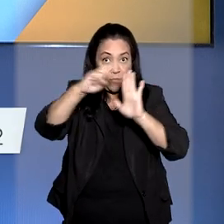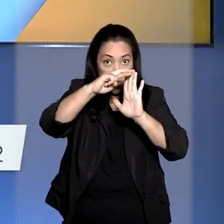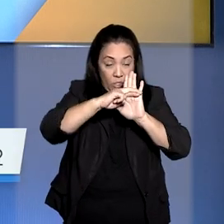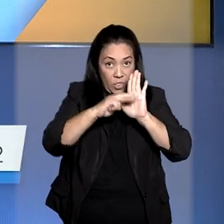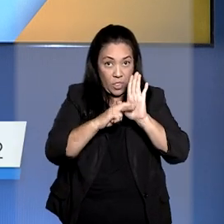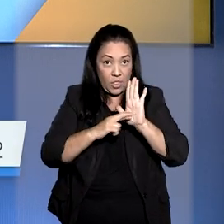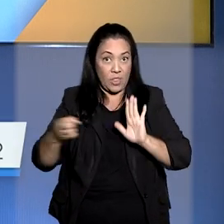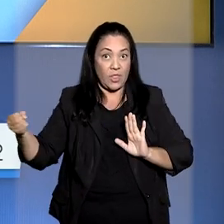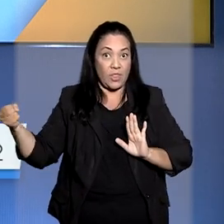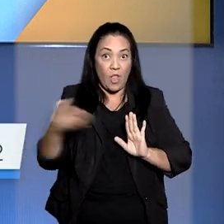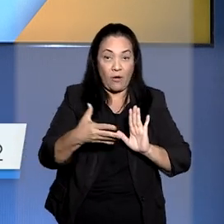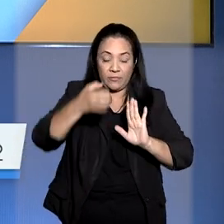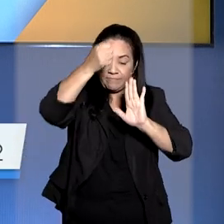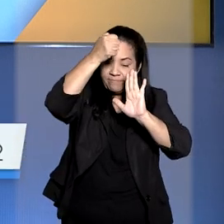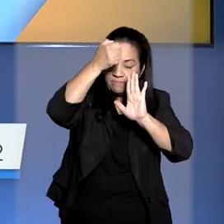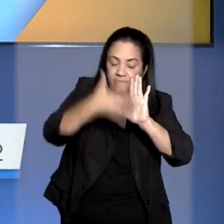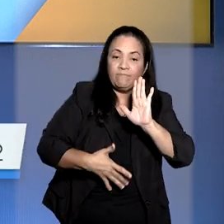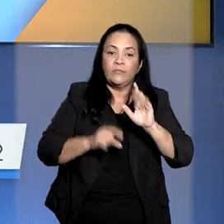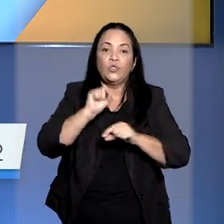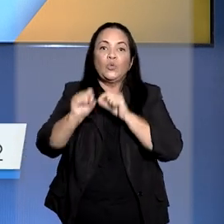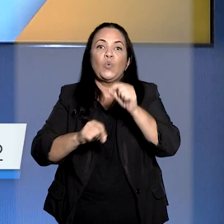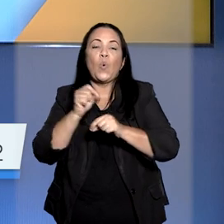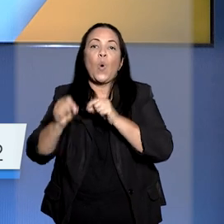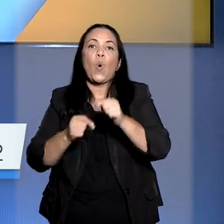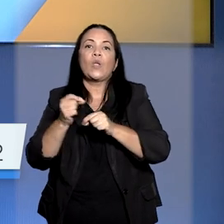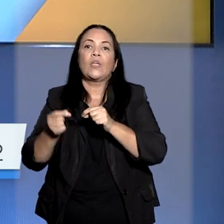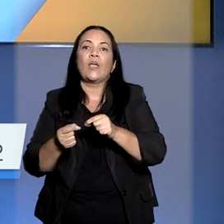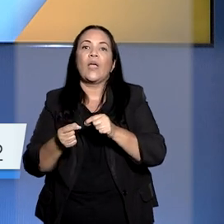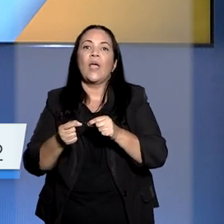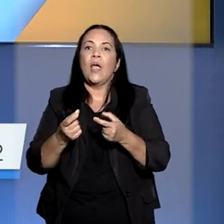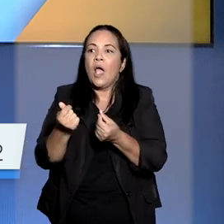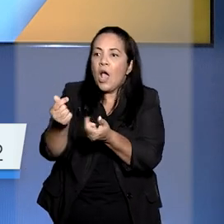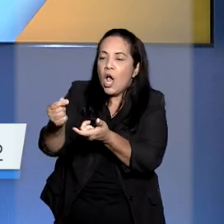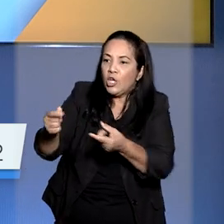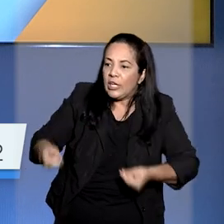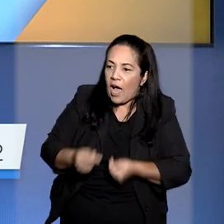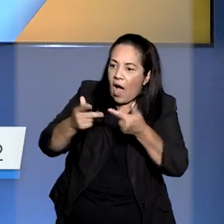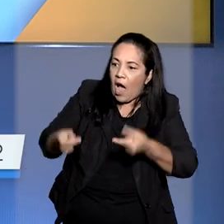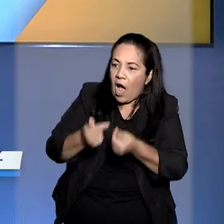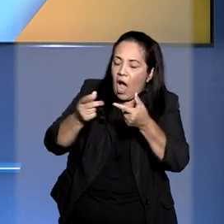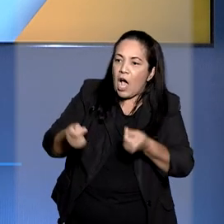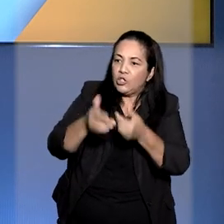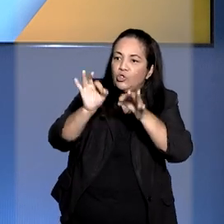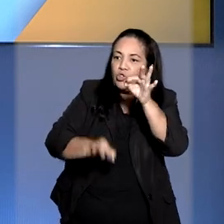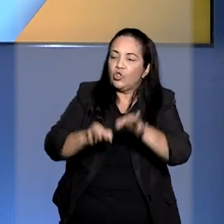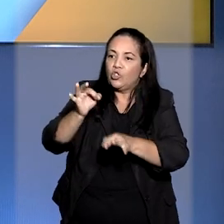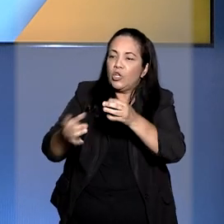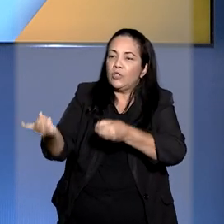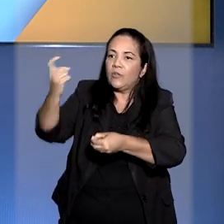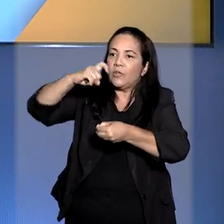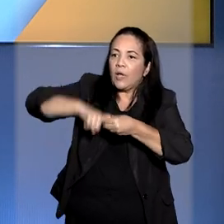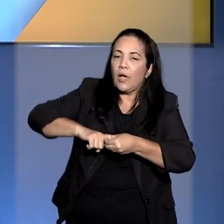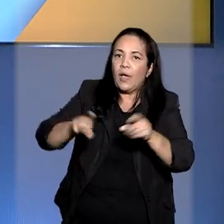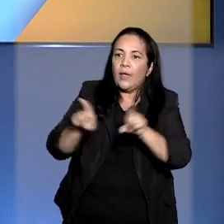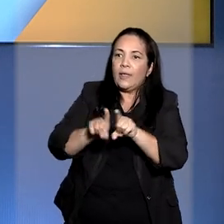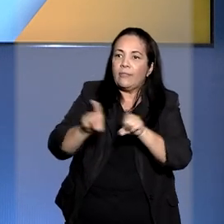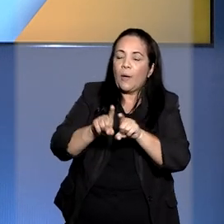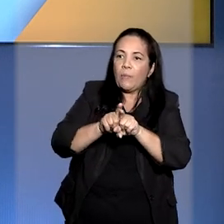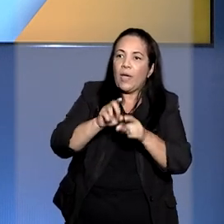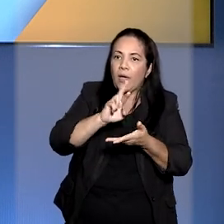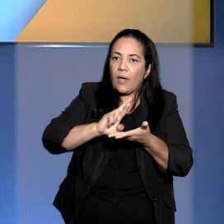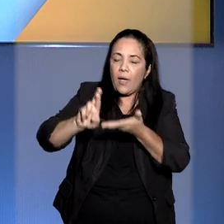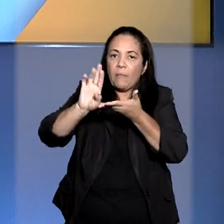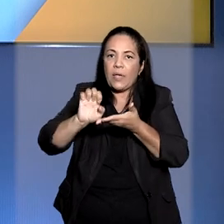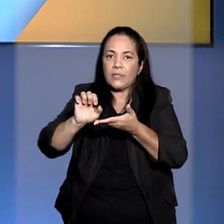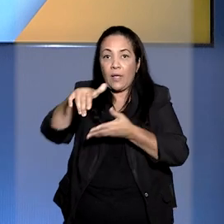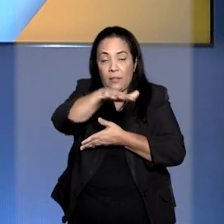nova instrução normativa que disciplina a devolução administrativa de custa judiciais e de porte de remessa e